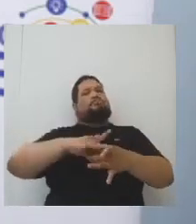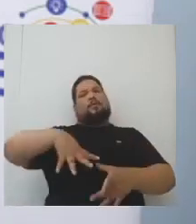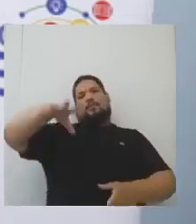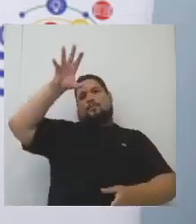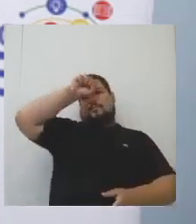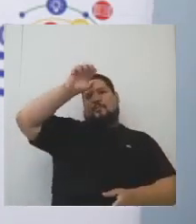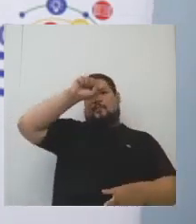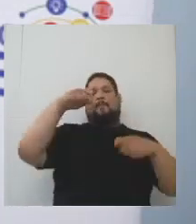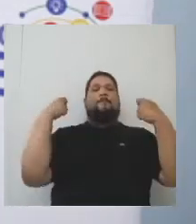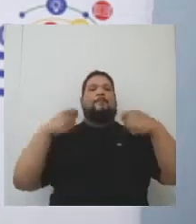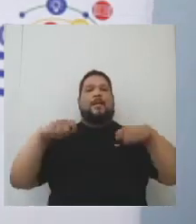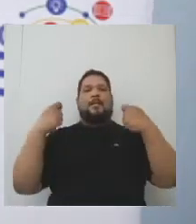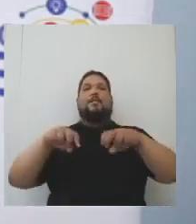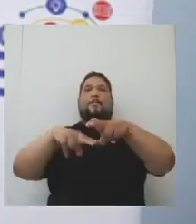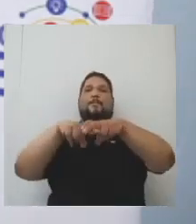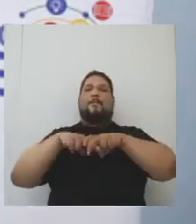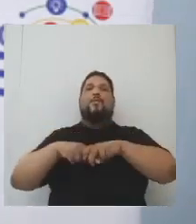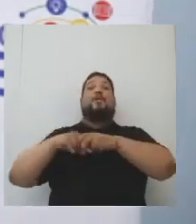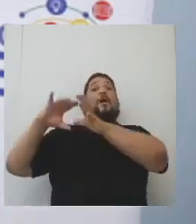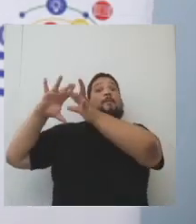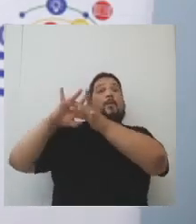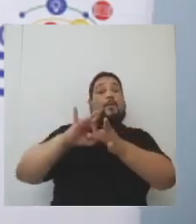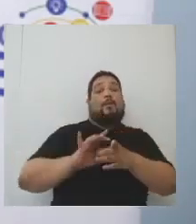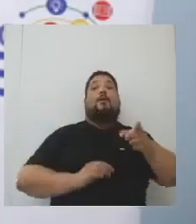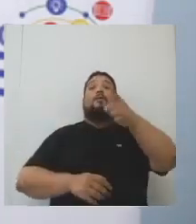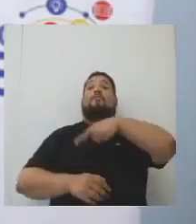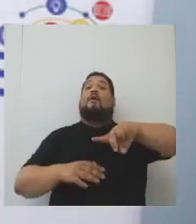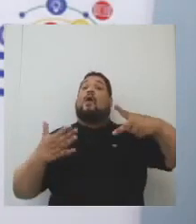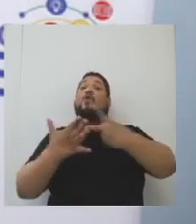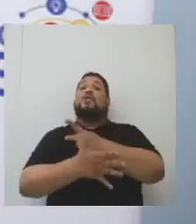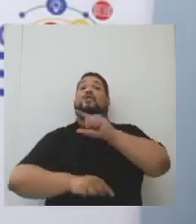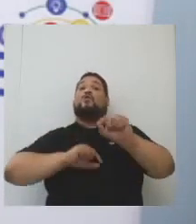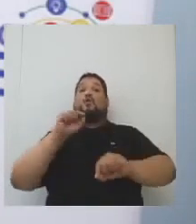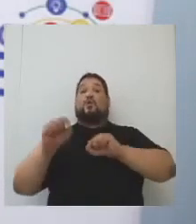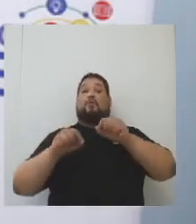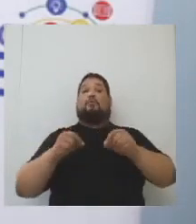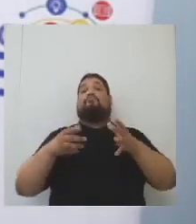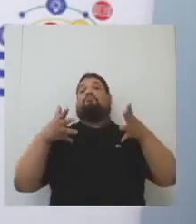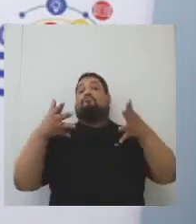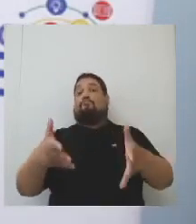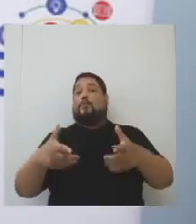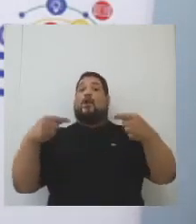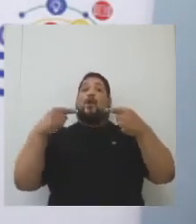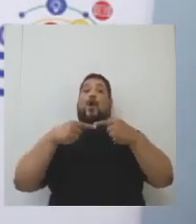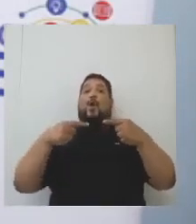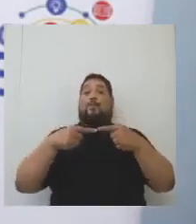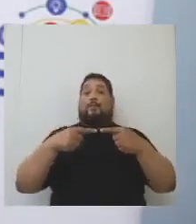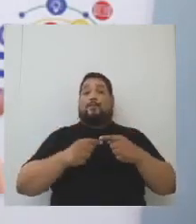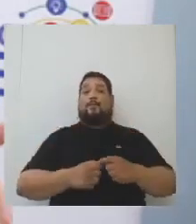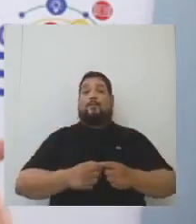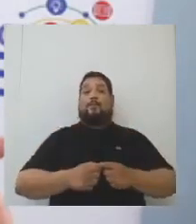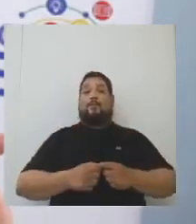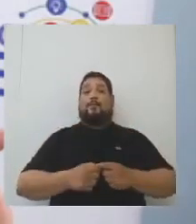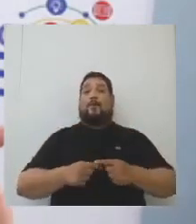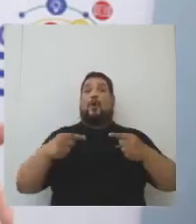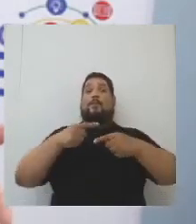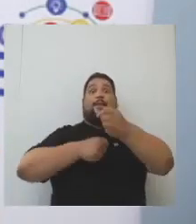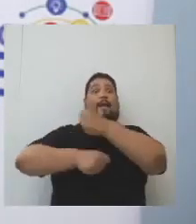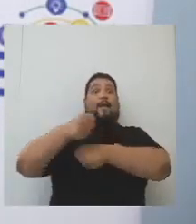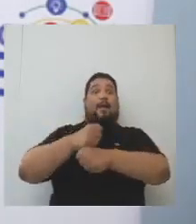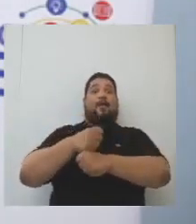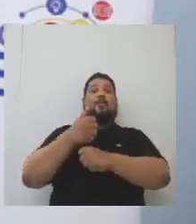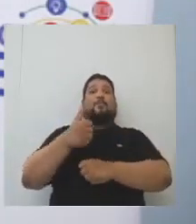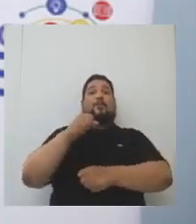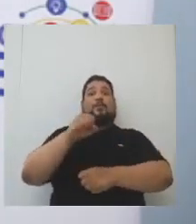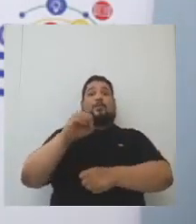assim sendo, gente, nesse contexto, o que é que acaba acontecendo? Chegamos então ao ano de